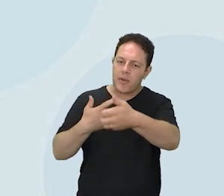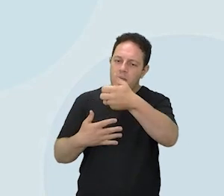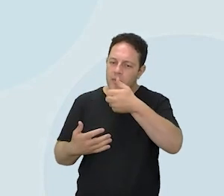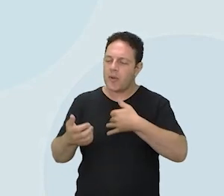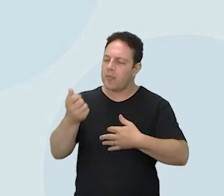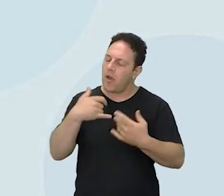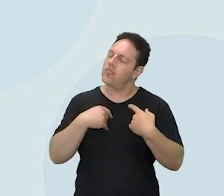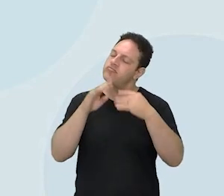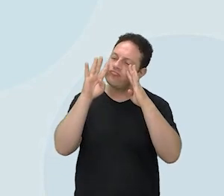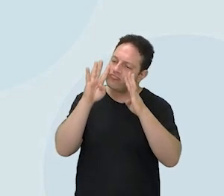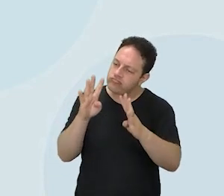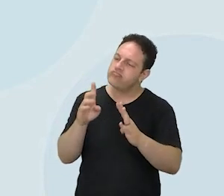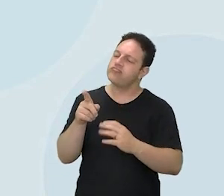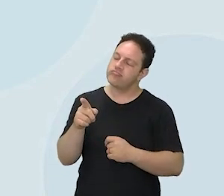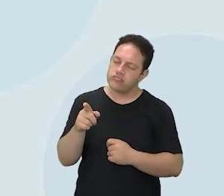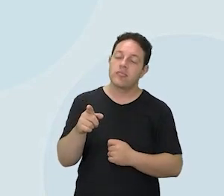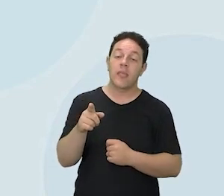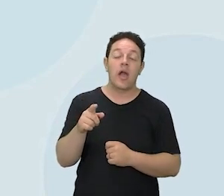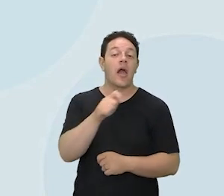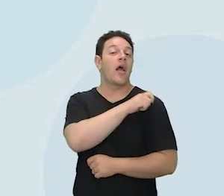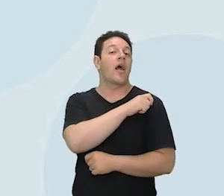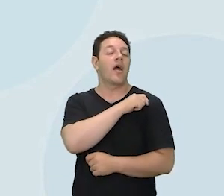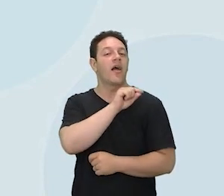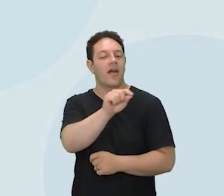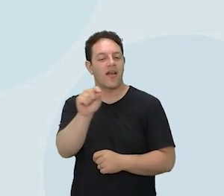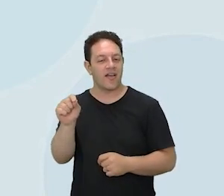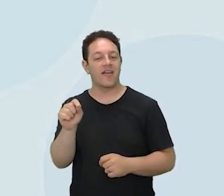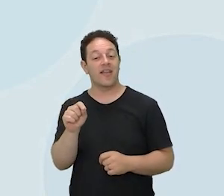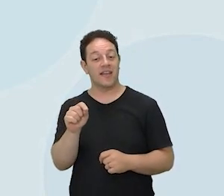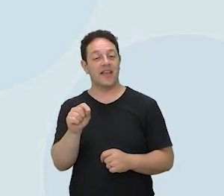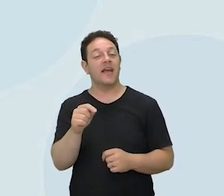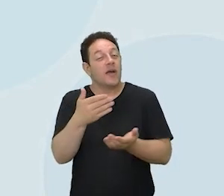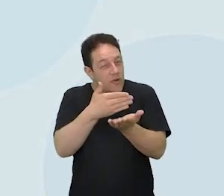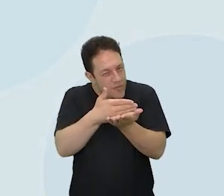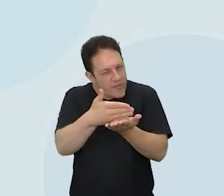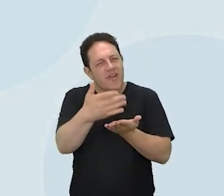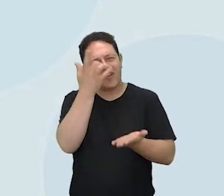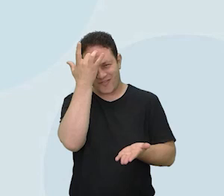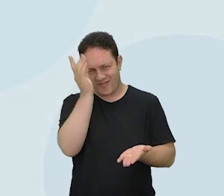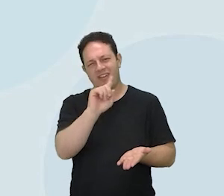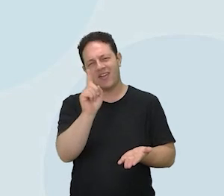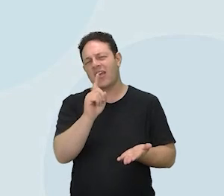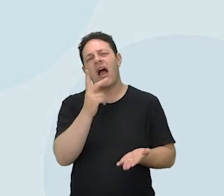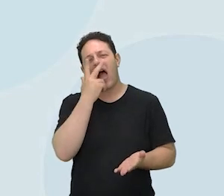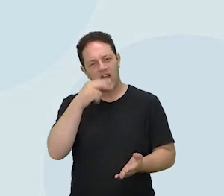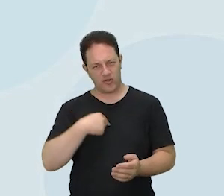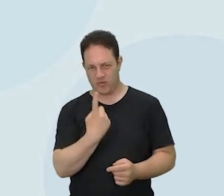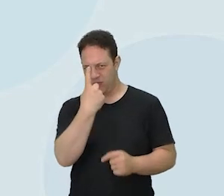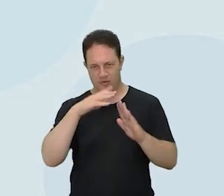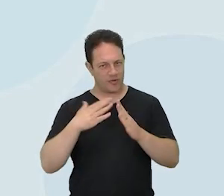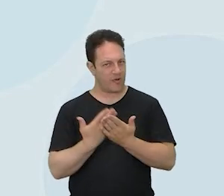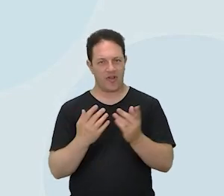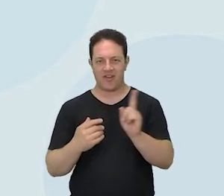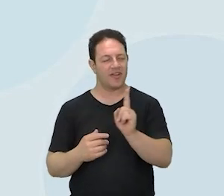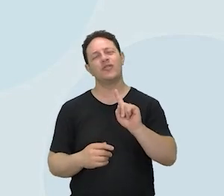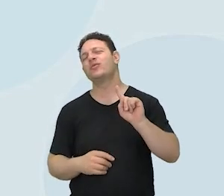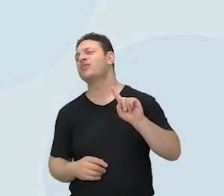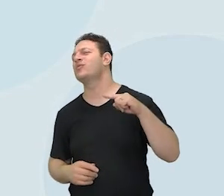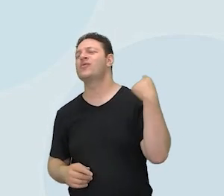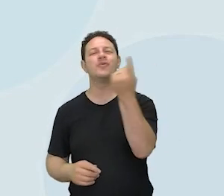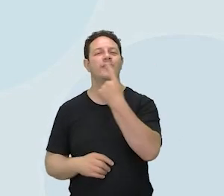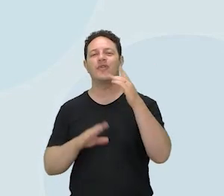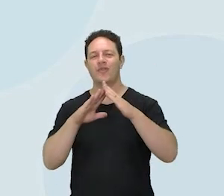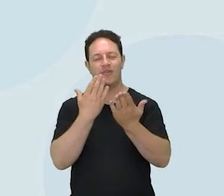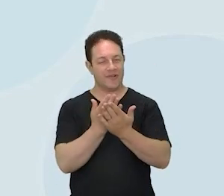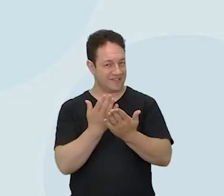mim, dos alunos, o início foi muito difícil. Eu acredito que em toda escola que iniciou com o itinerário formativo não foi